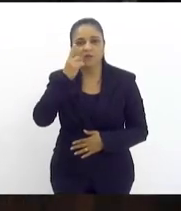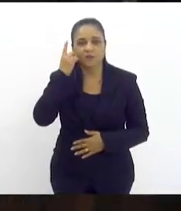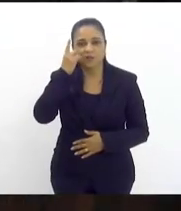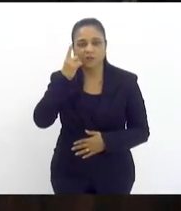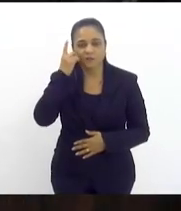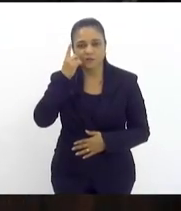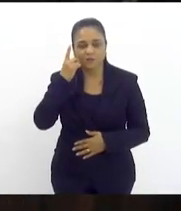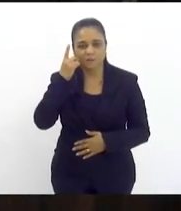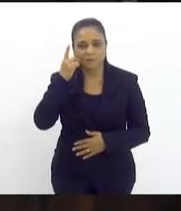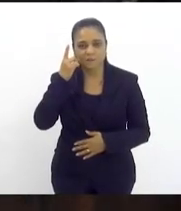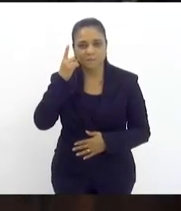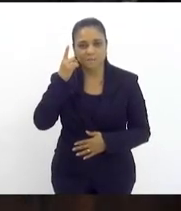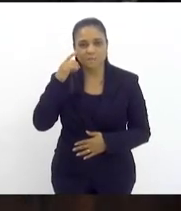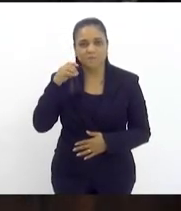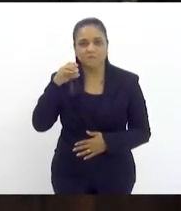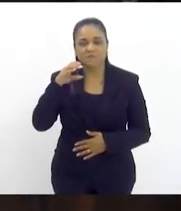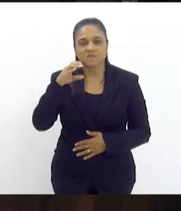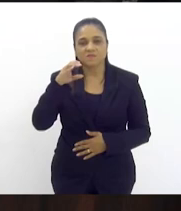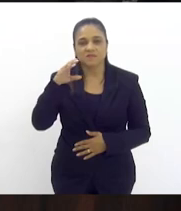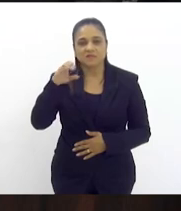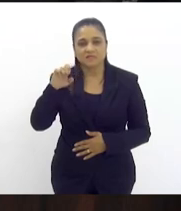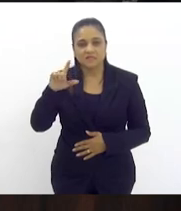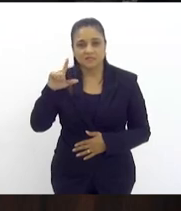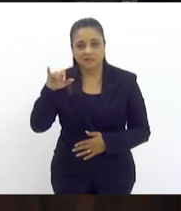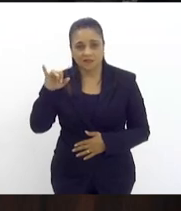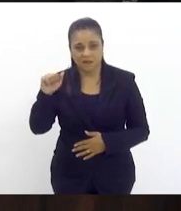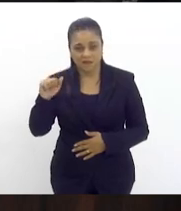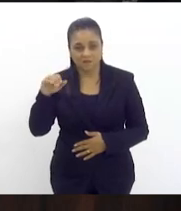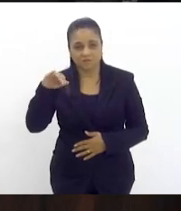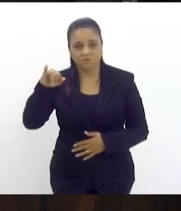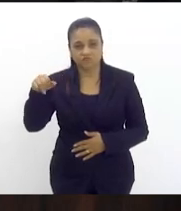Deputada Célia Jordão.